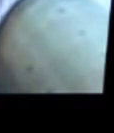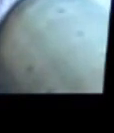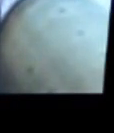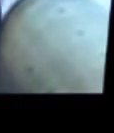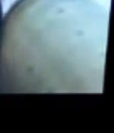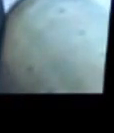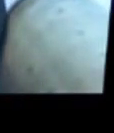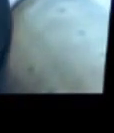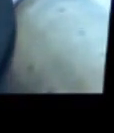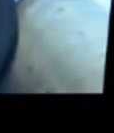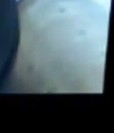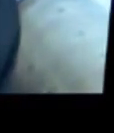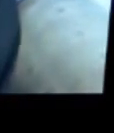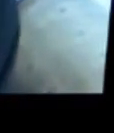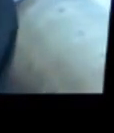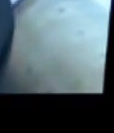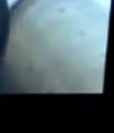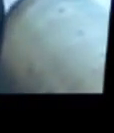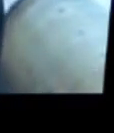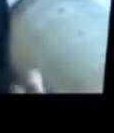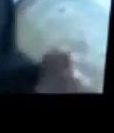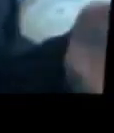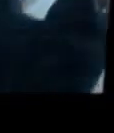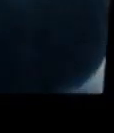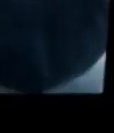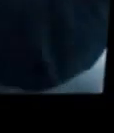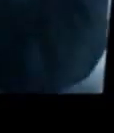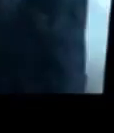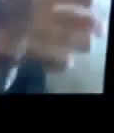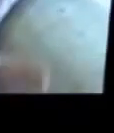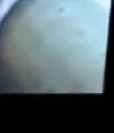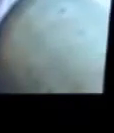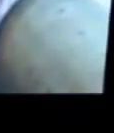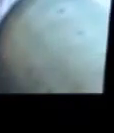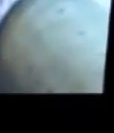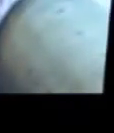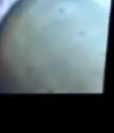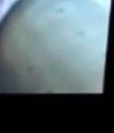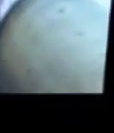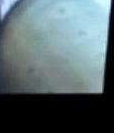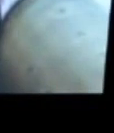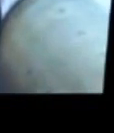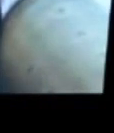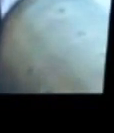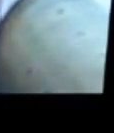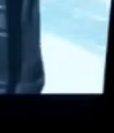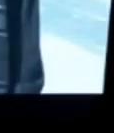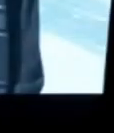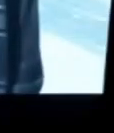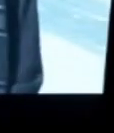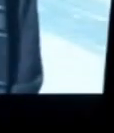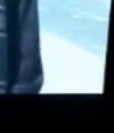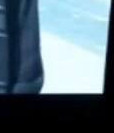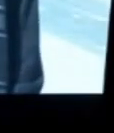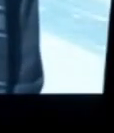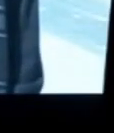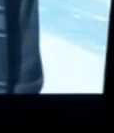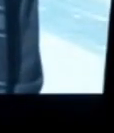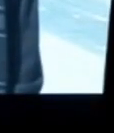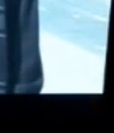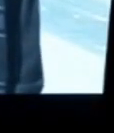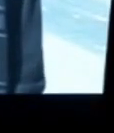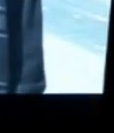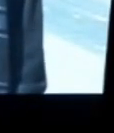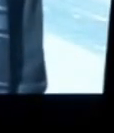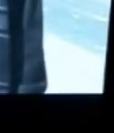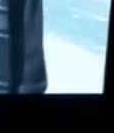ela de chão batido, né? Uma estradinha para carro de boi. Há 94 anos atrás,